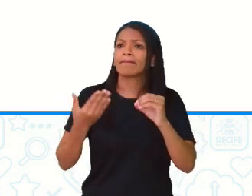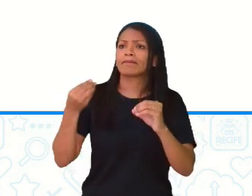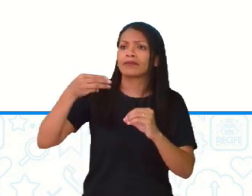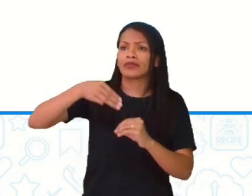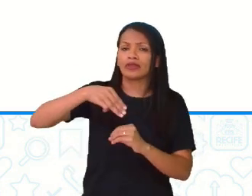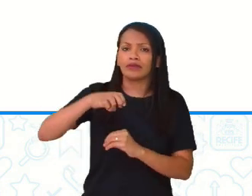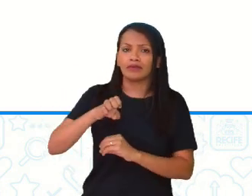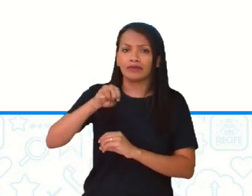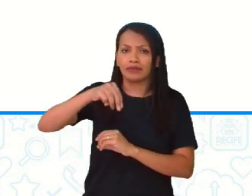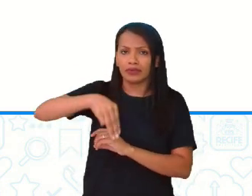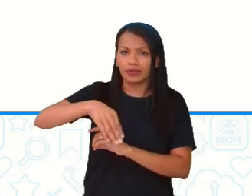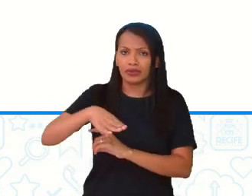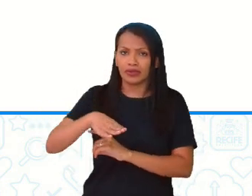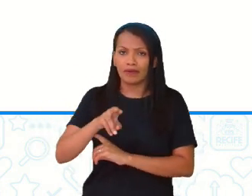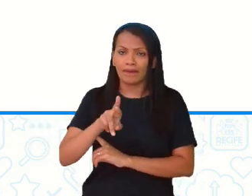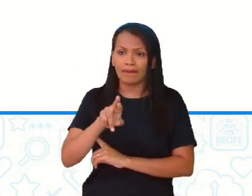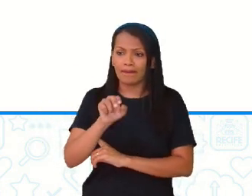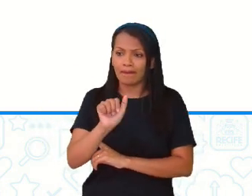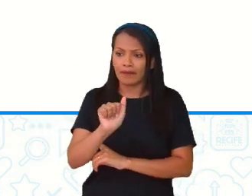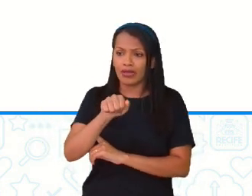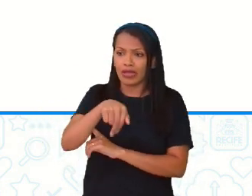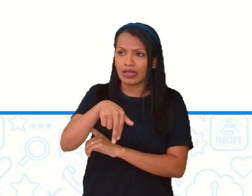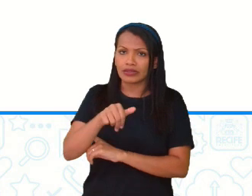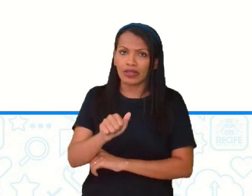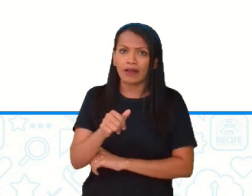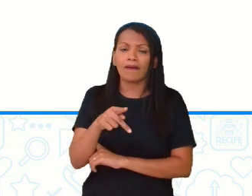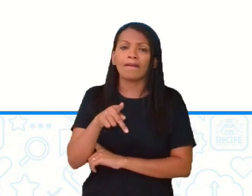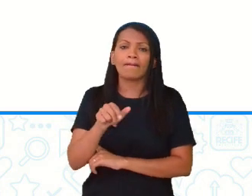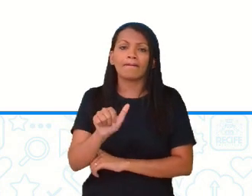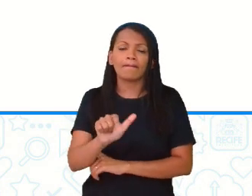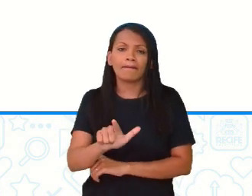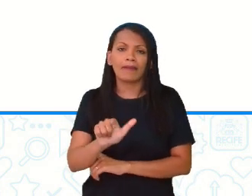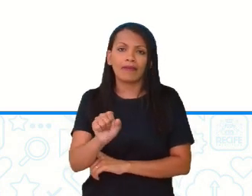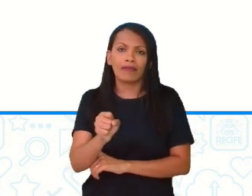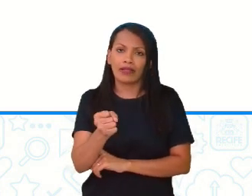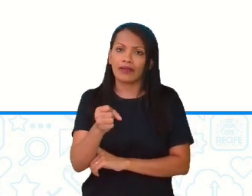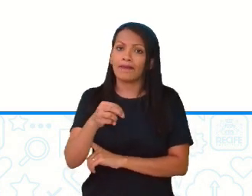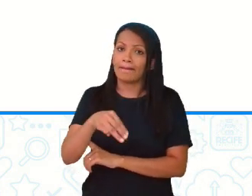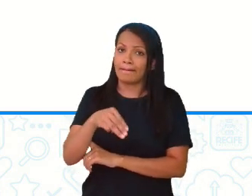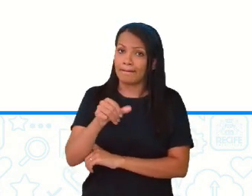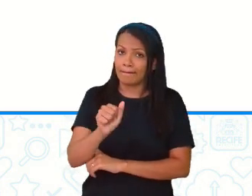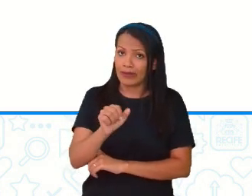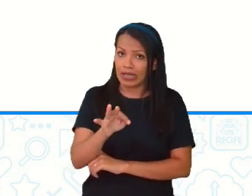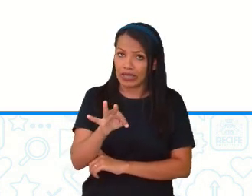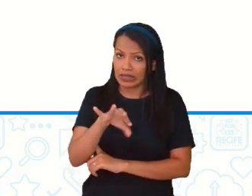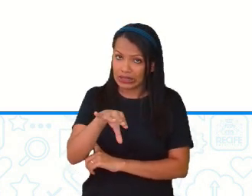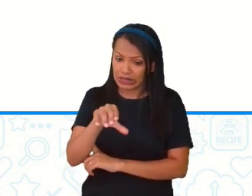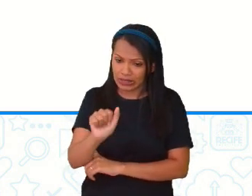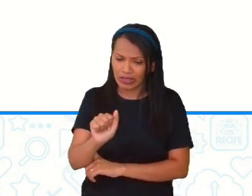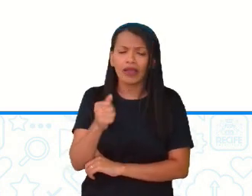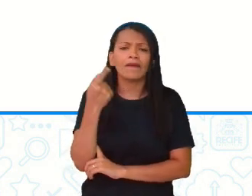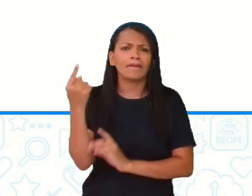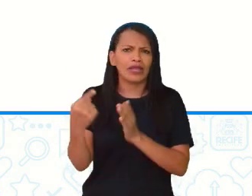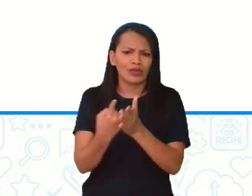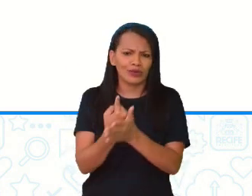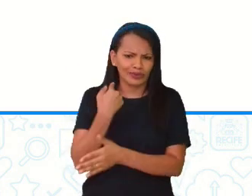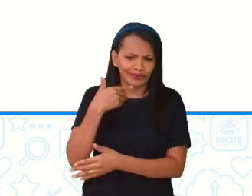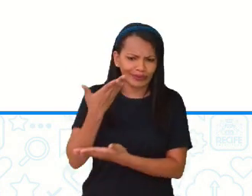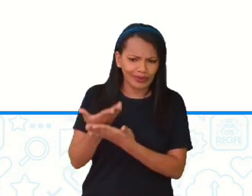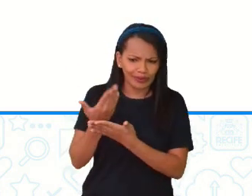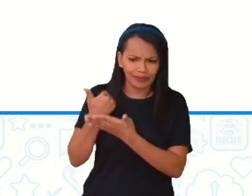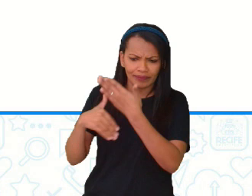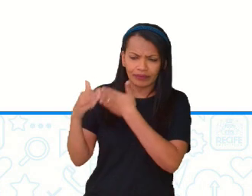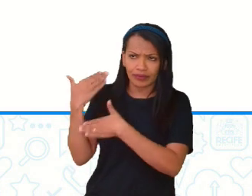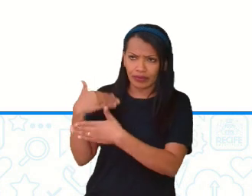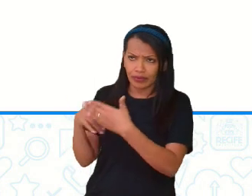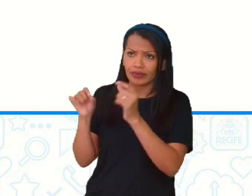vocês ficaram me perguntando na aula passada, que é essa membrana aqui, ó, que envolve e protege a célula. É como se fosse um prato